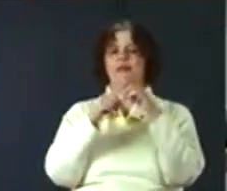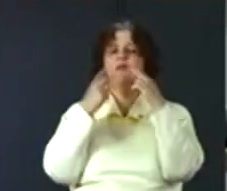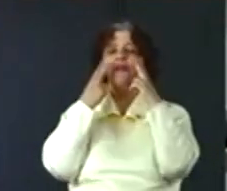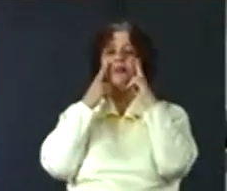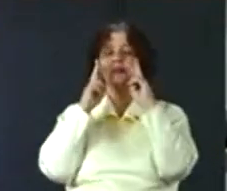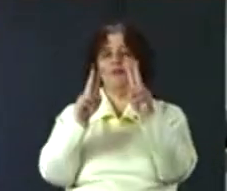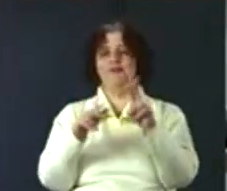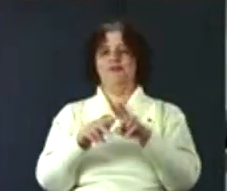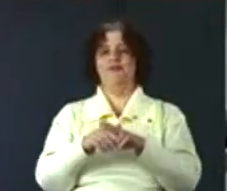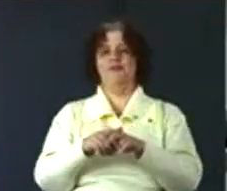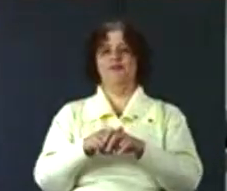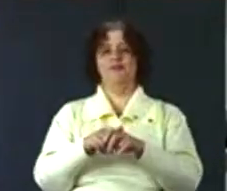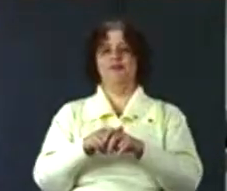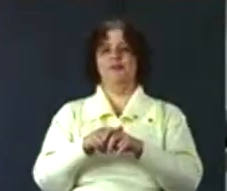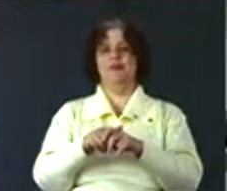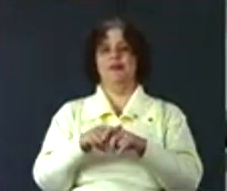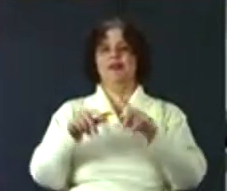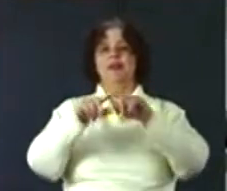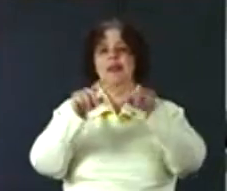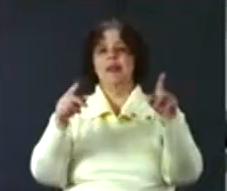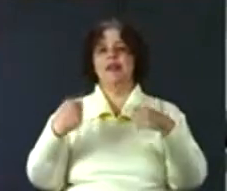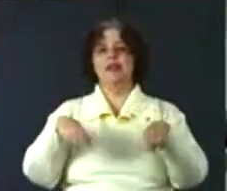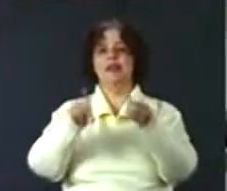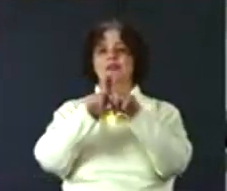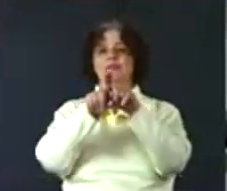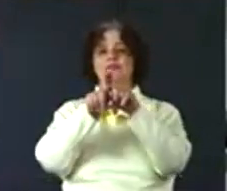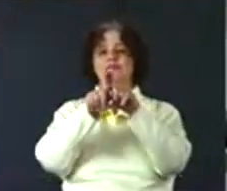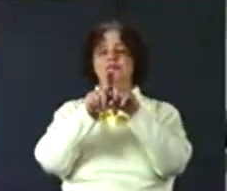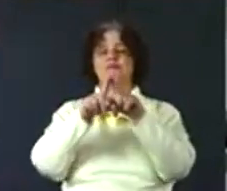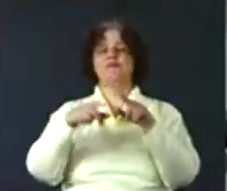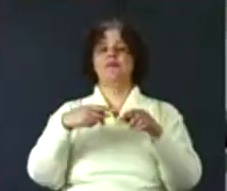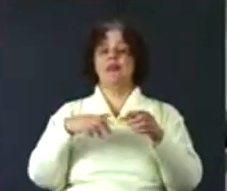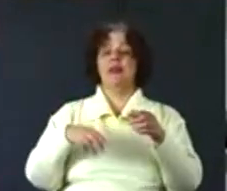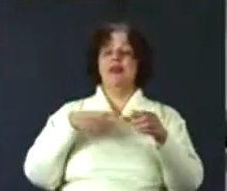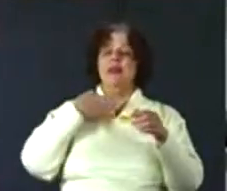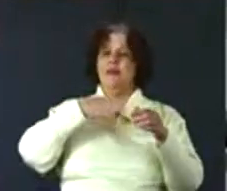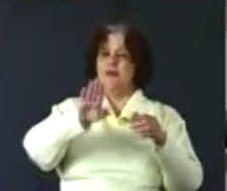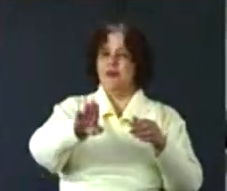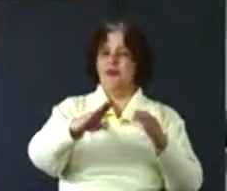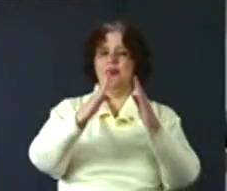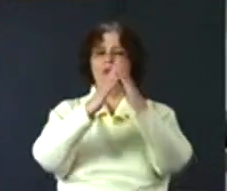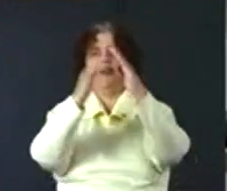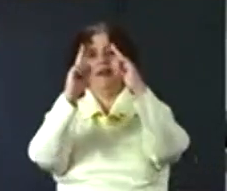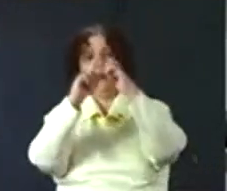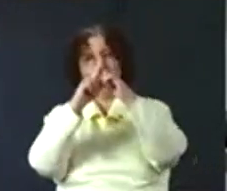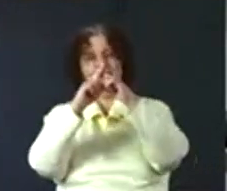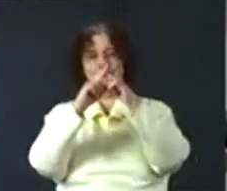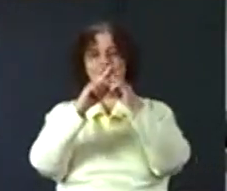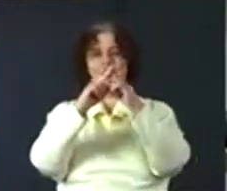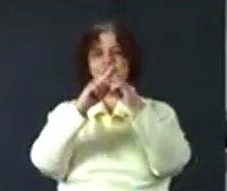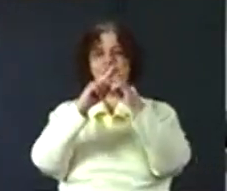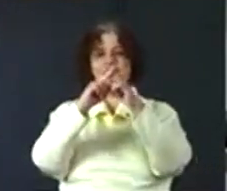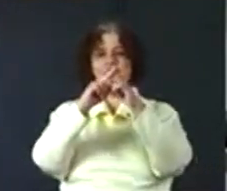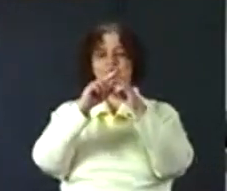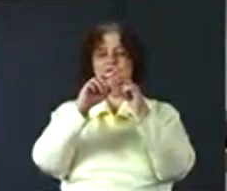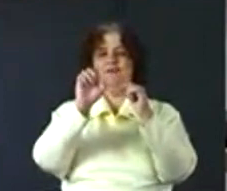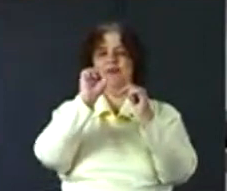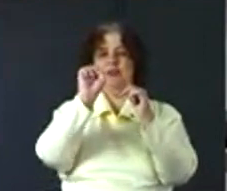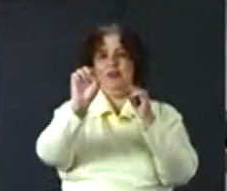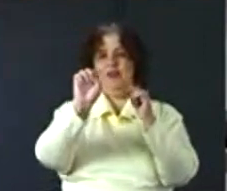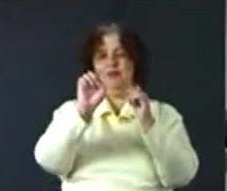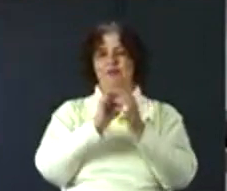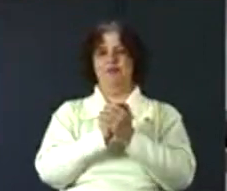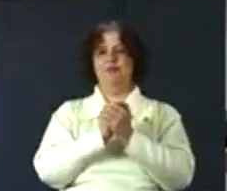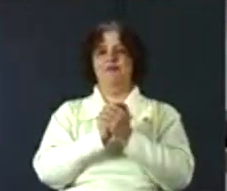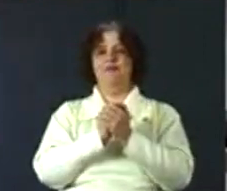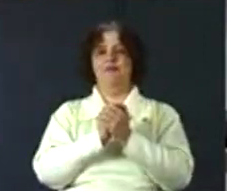testemunho. Essa carta então é encaminhada para o pastor da igreja de Esmirna. Esmirna era uma cidade,